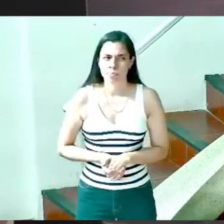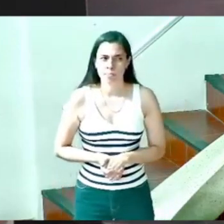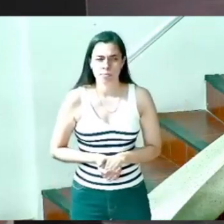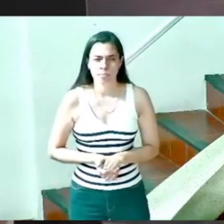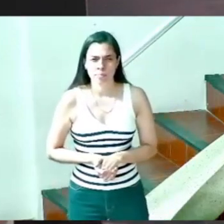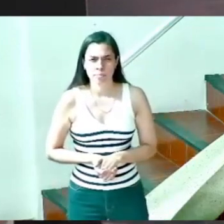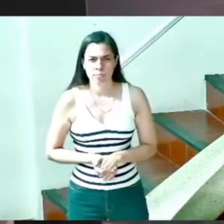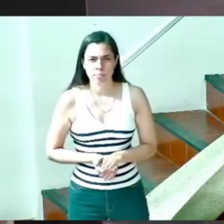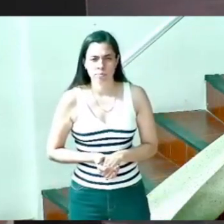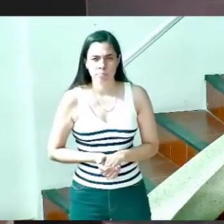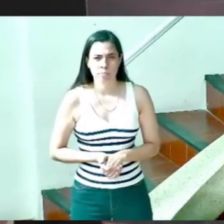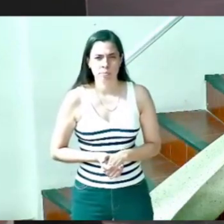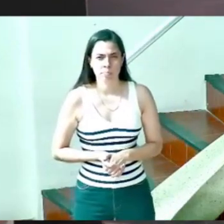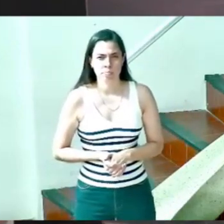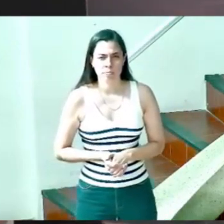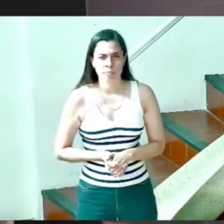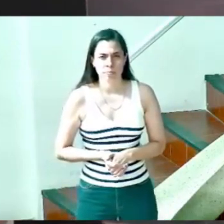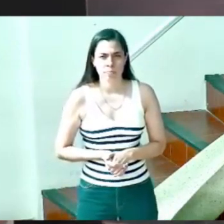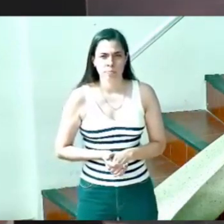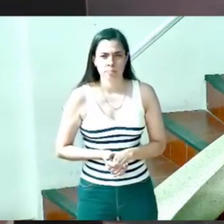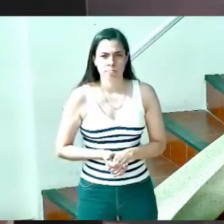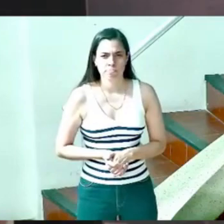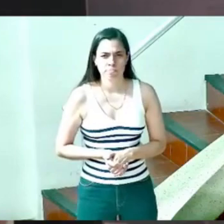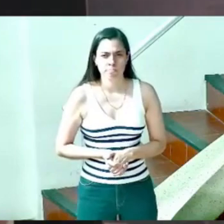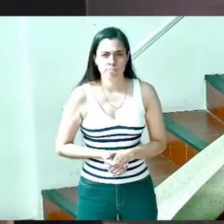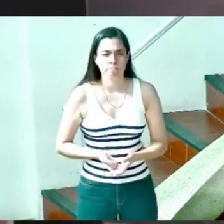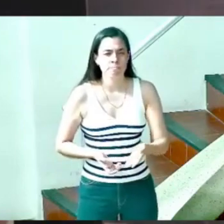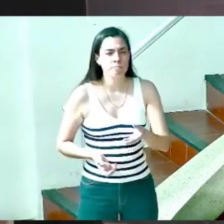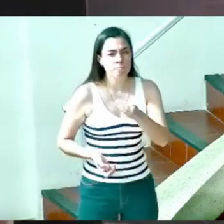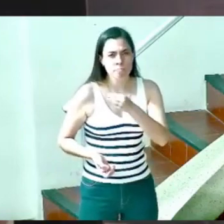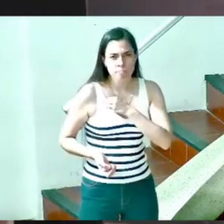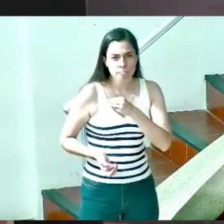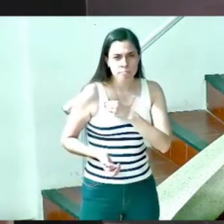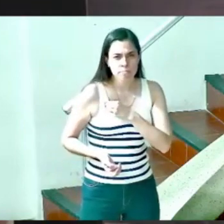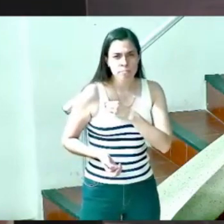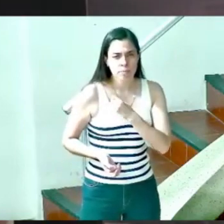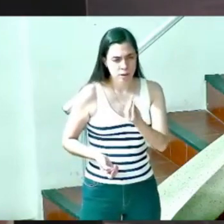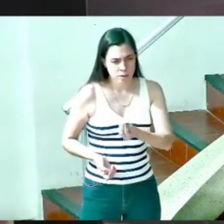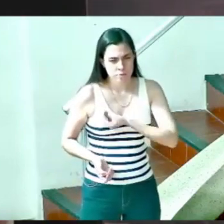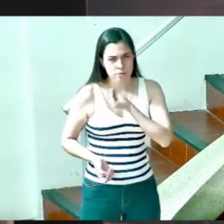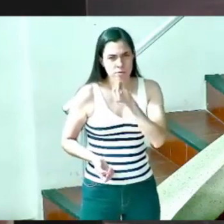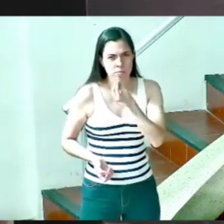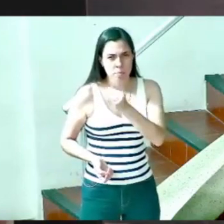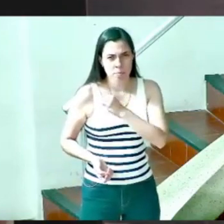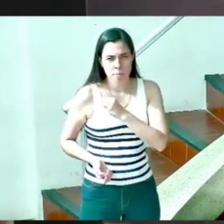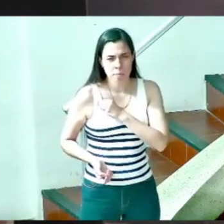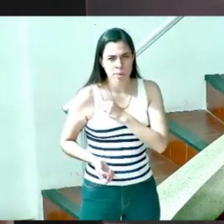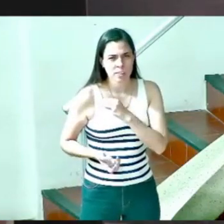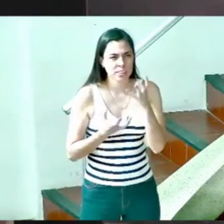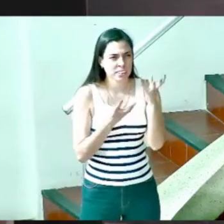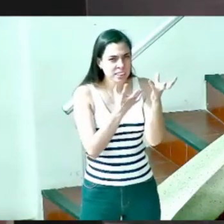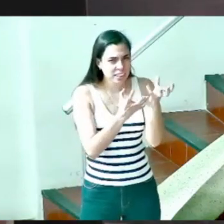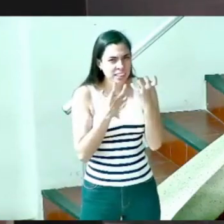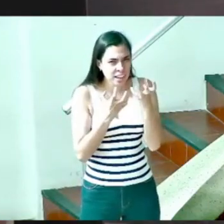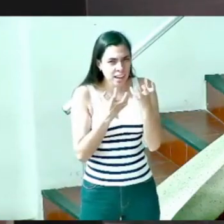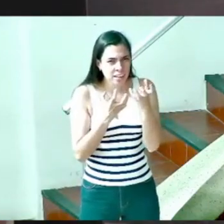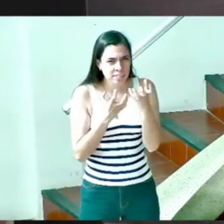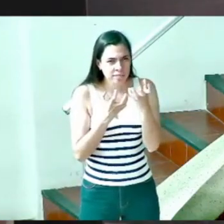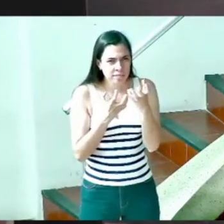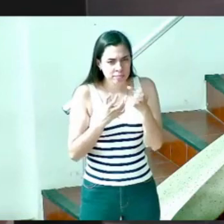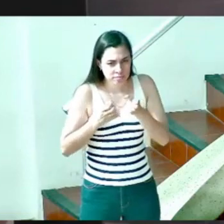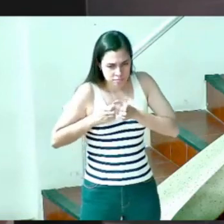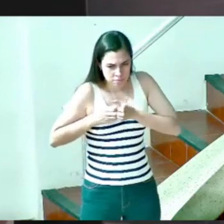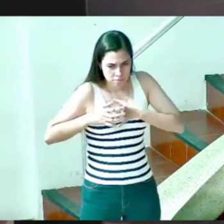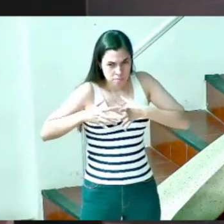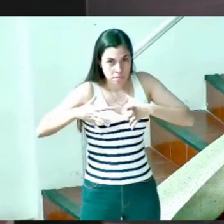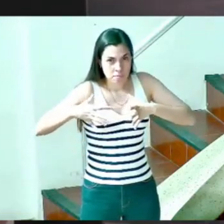E isso significa ou se refere ao velho homem, à velha natureza que bate à porta, querendo dominar a